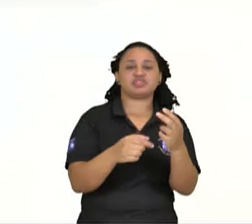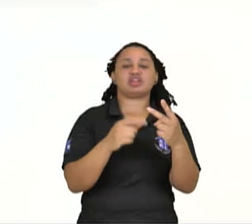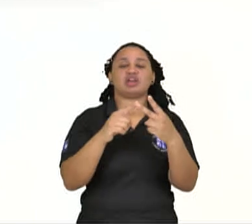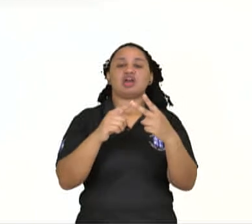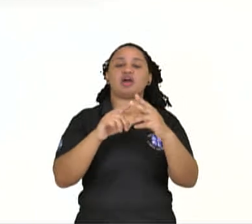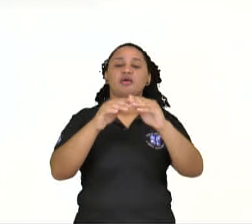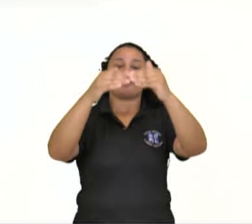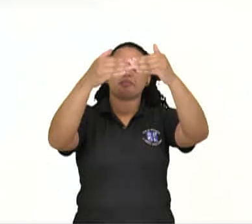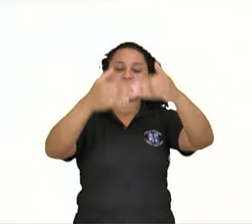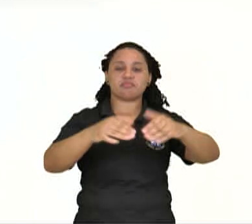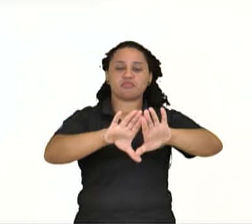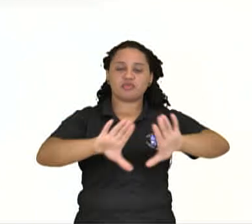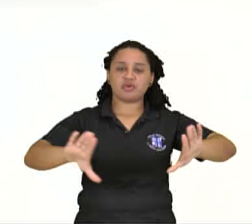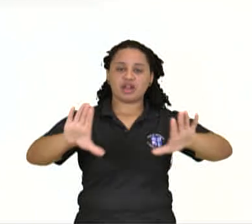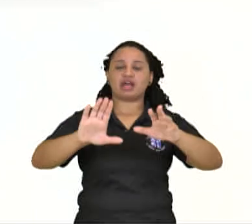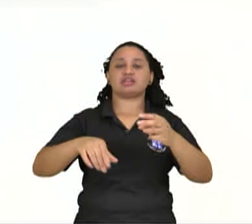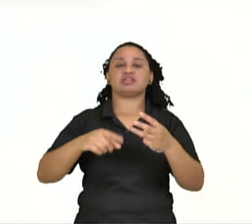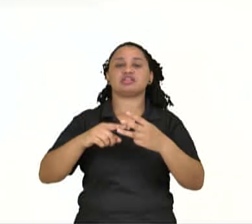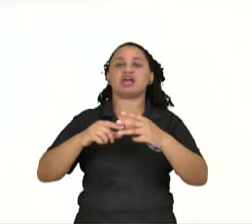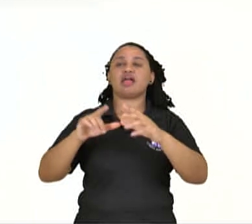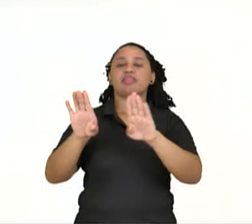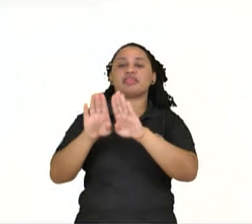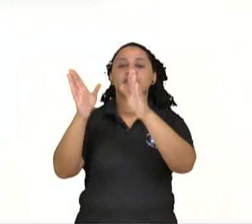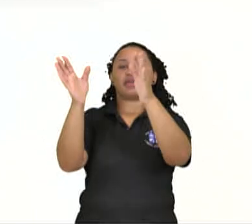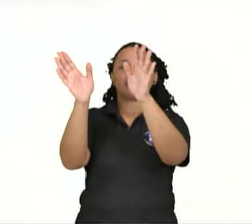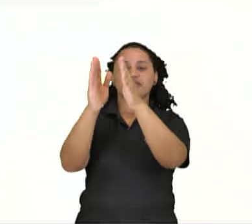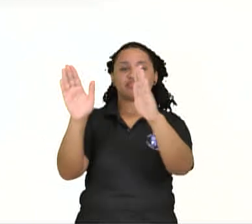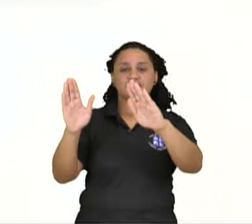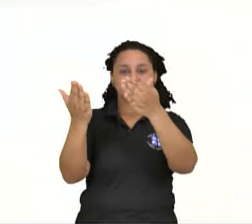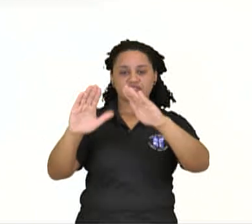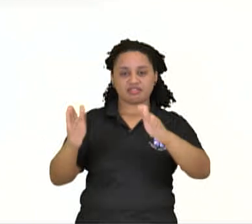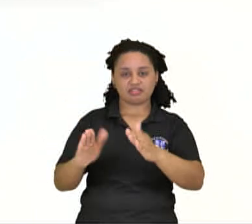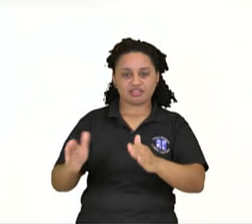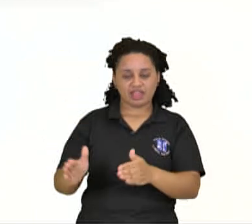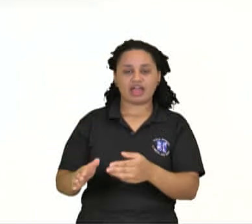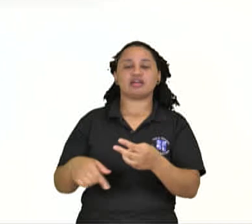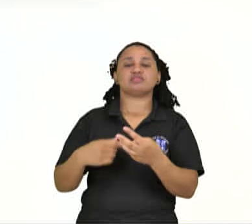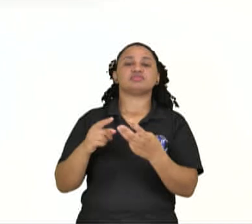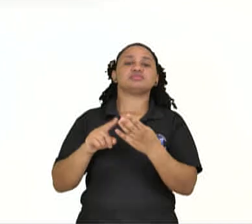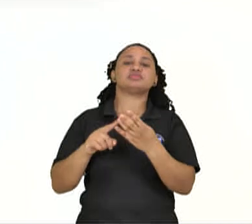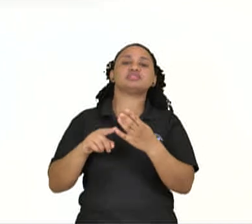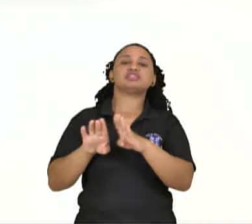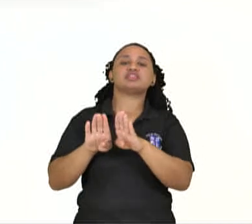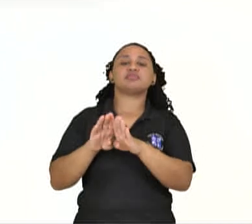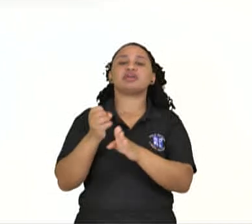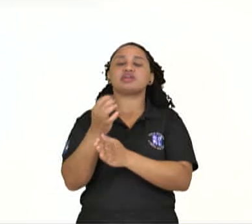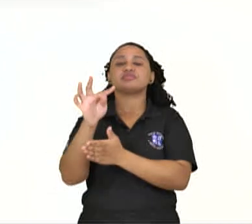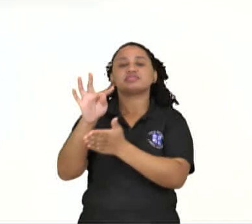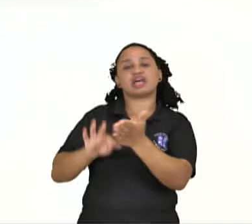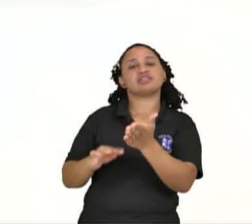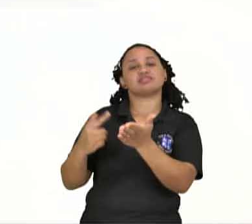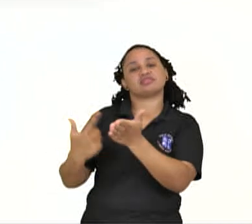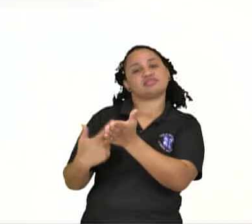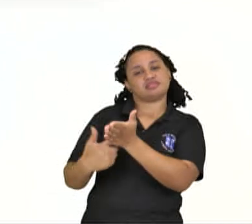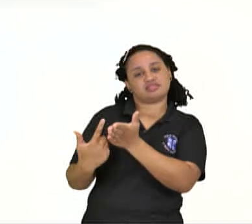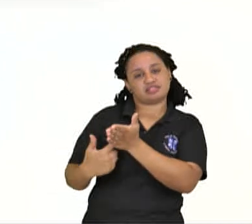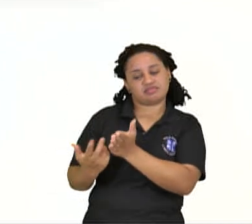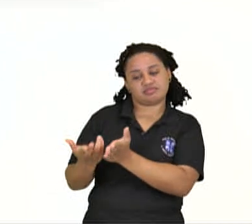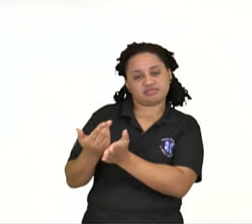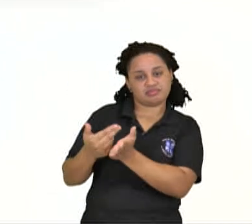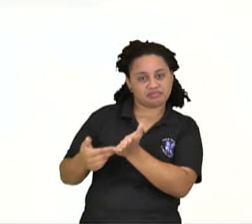que é uma outra relação, é uma regra para a pintura egípcia, né? E aqui pintura natural, que não teria nada a